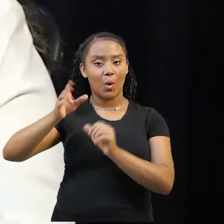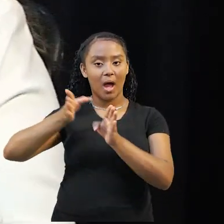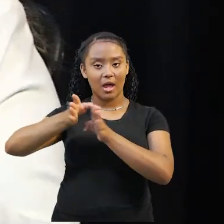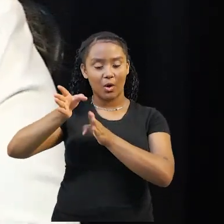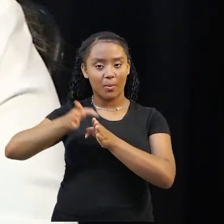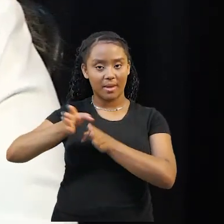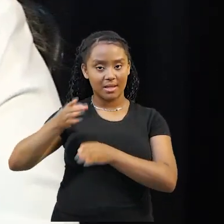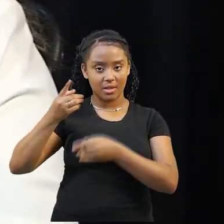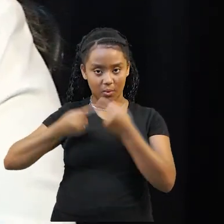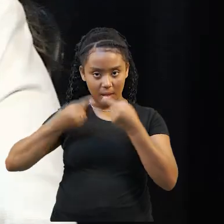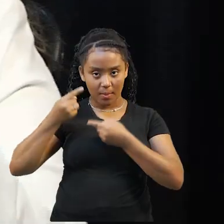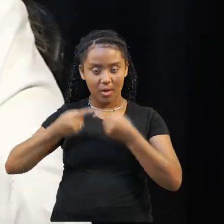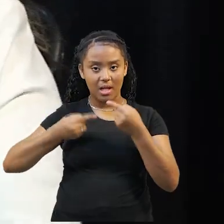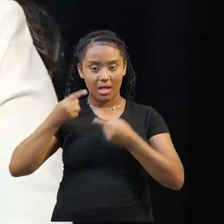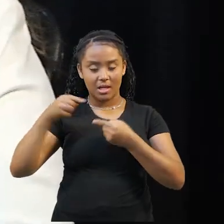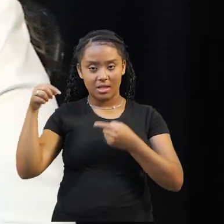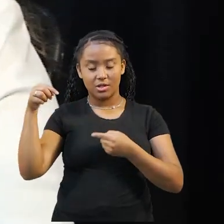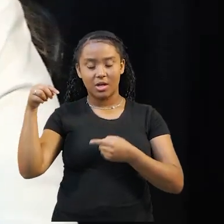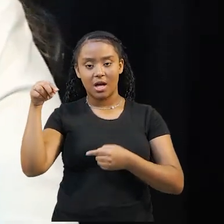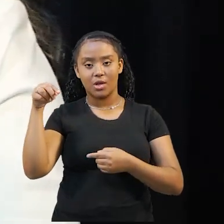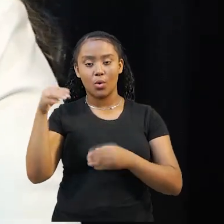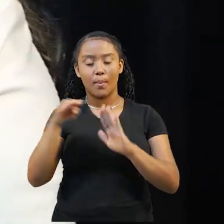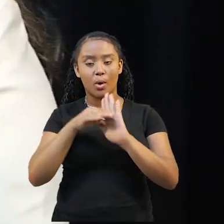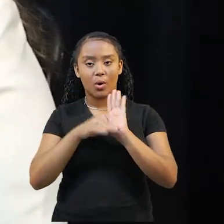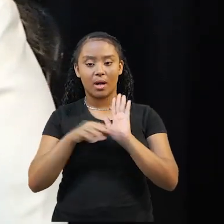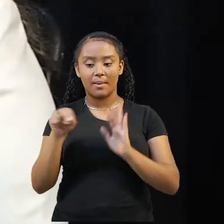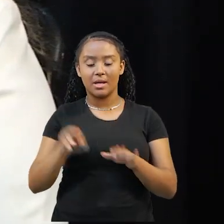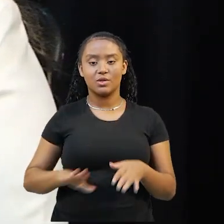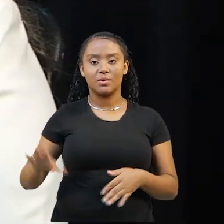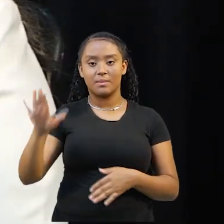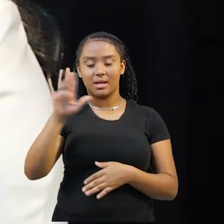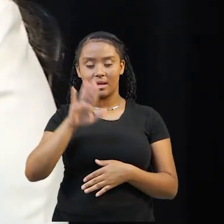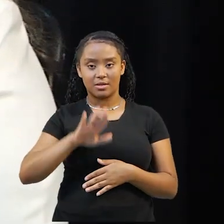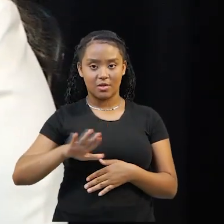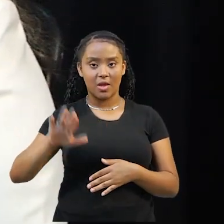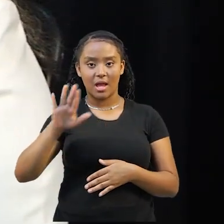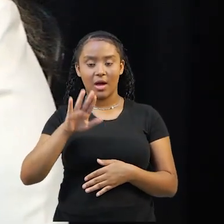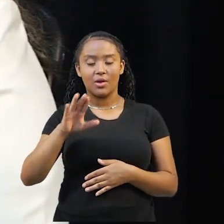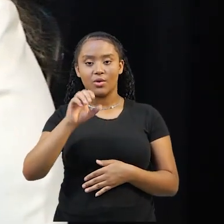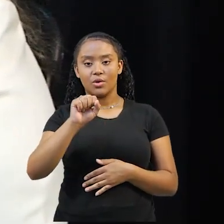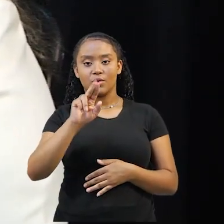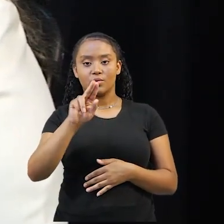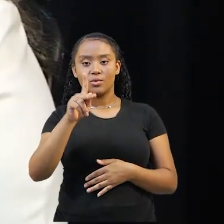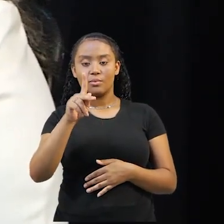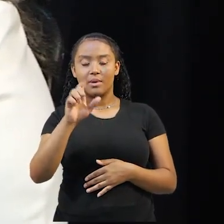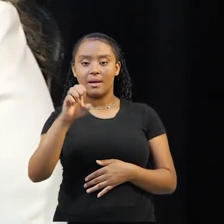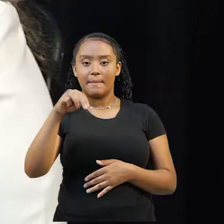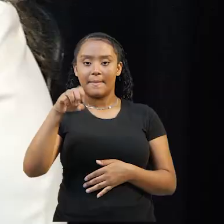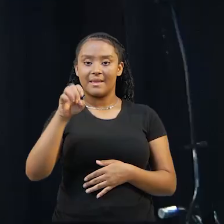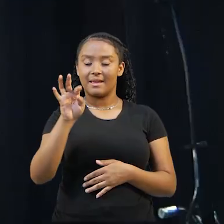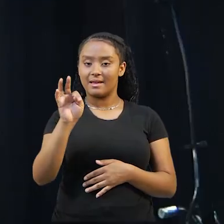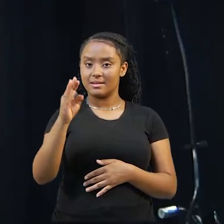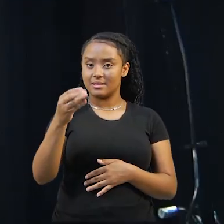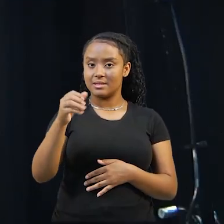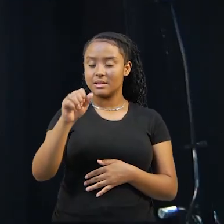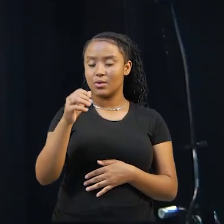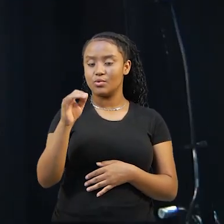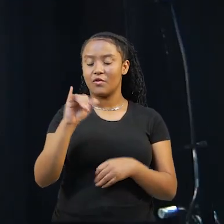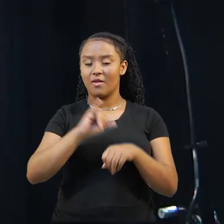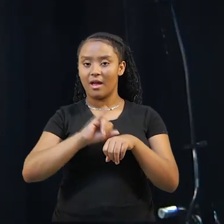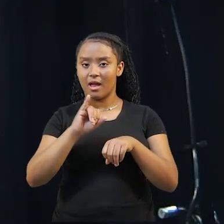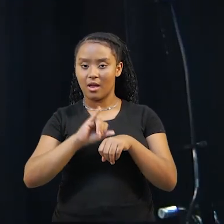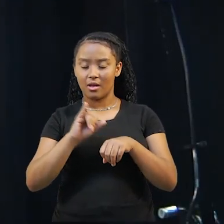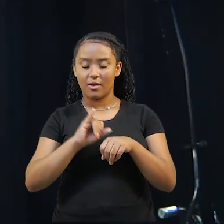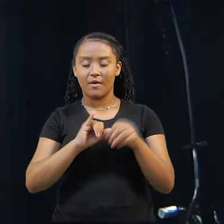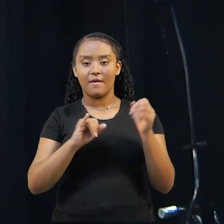mudou a recomendação da política do Programa Nacional de Suplementação de Ferro. É isso mesmo? Então, Eliane, como